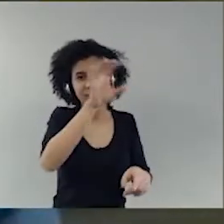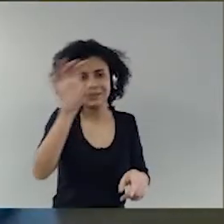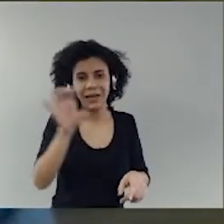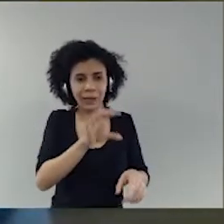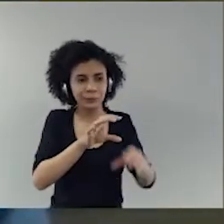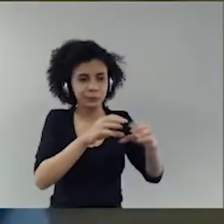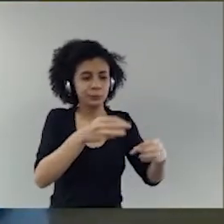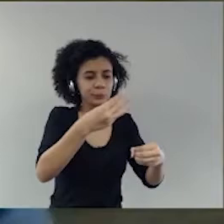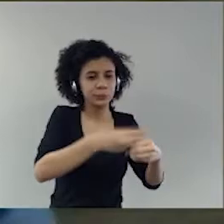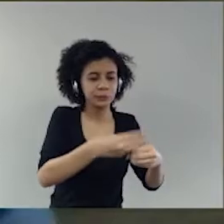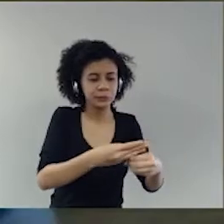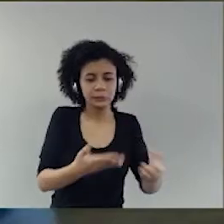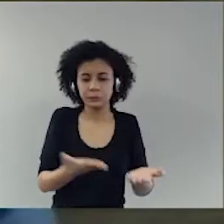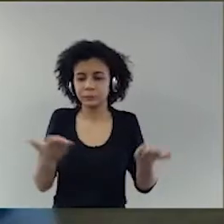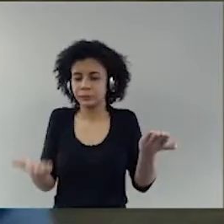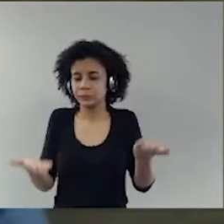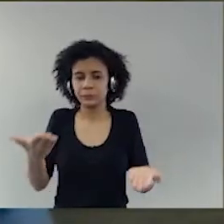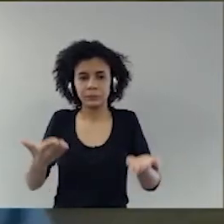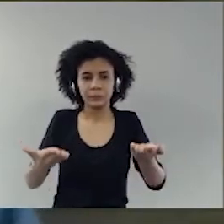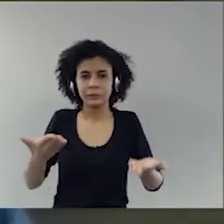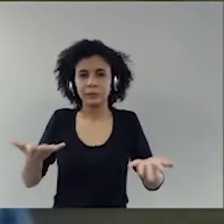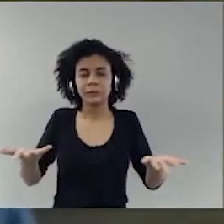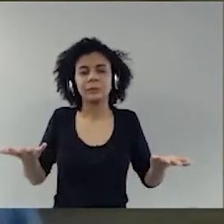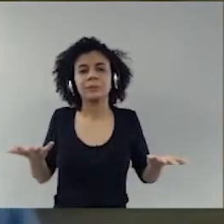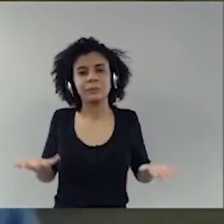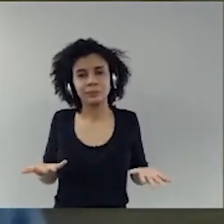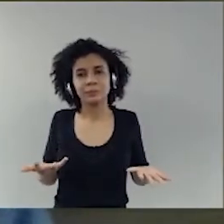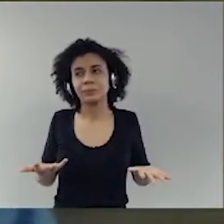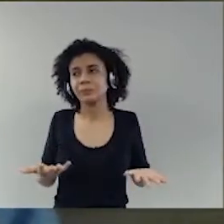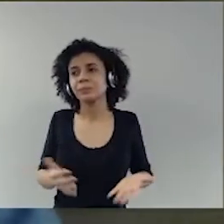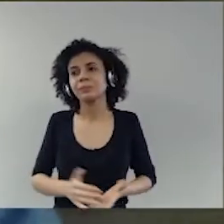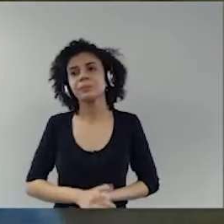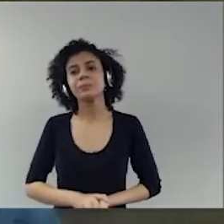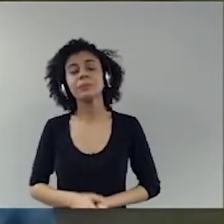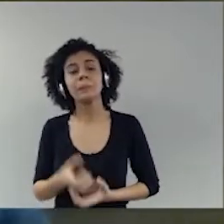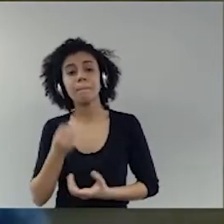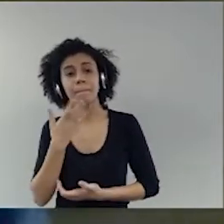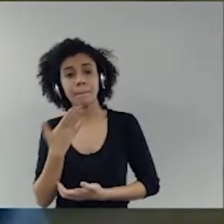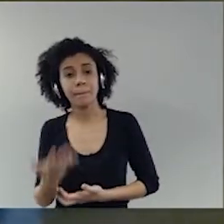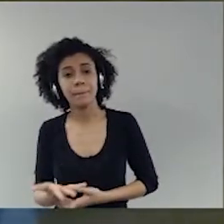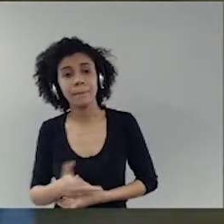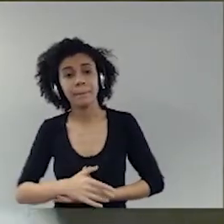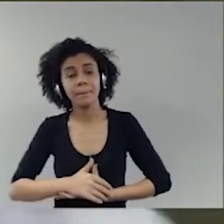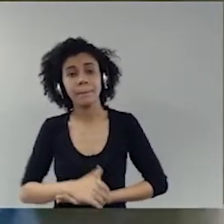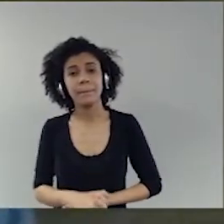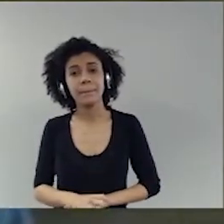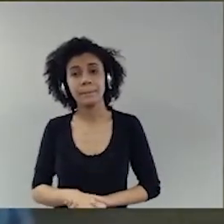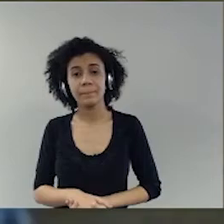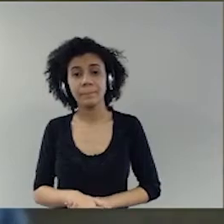e municipais do outro lado. Bom, e aí